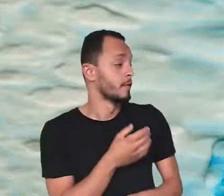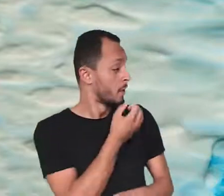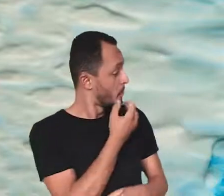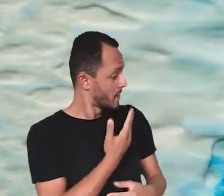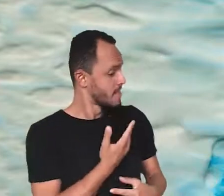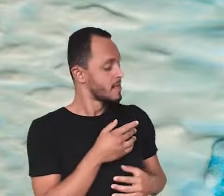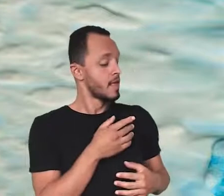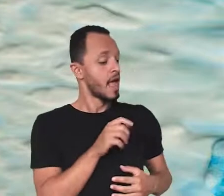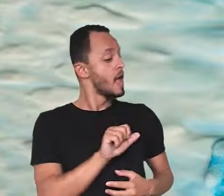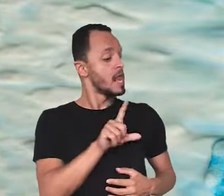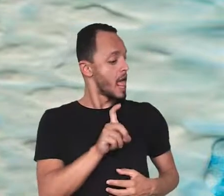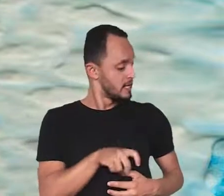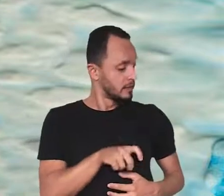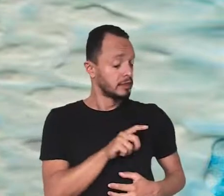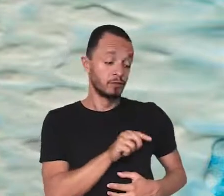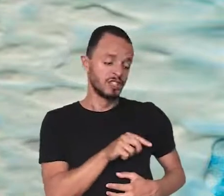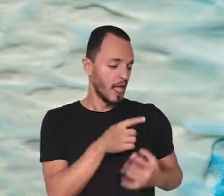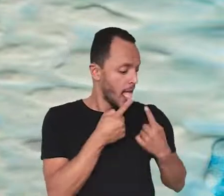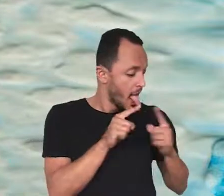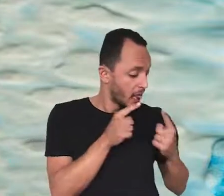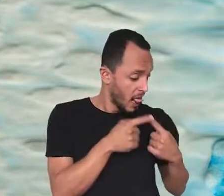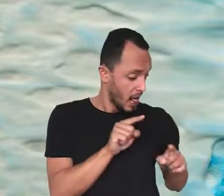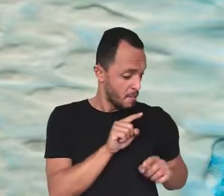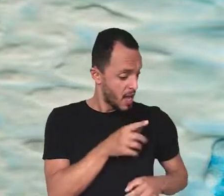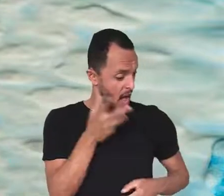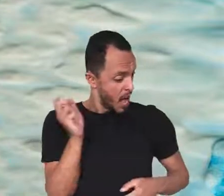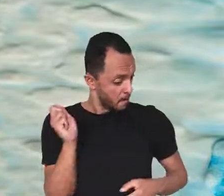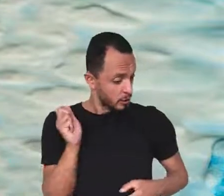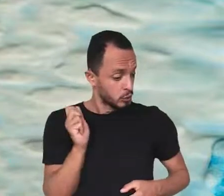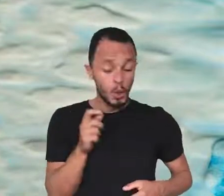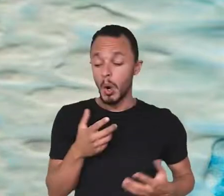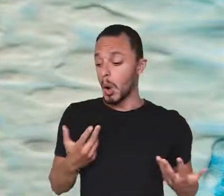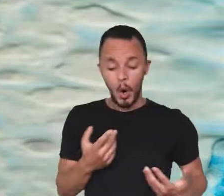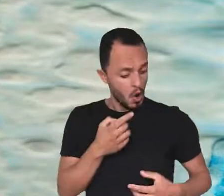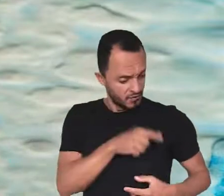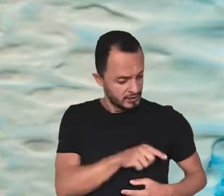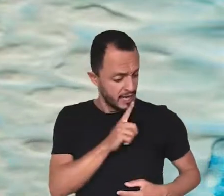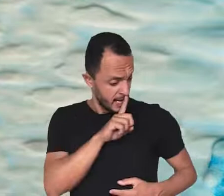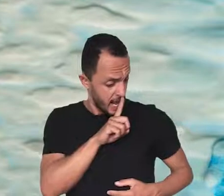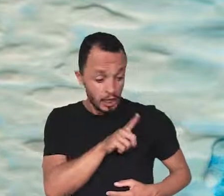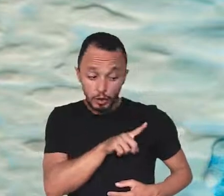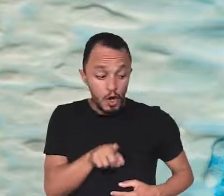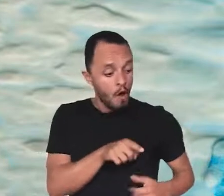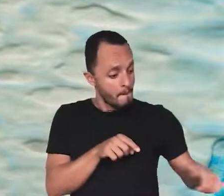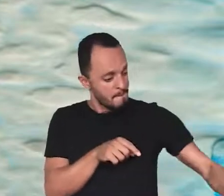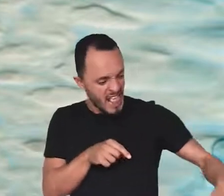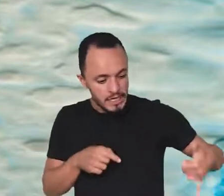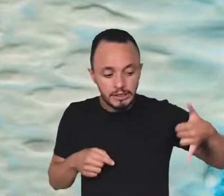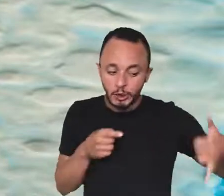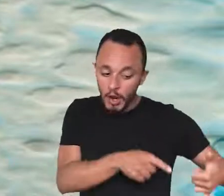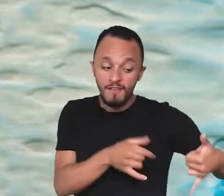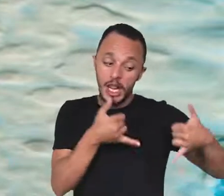pra reclamar rapidinho, né? Se batesse meta, pelo menos. Não é pra ficar calado, não. É pra pegar